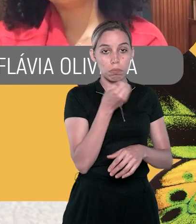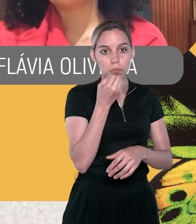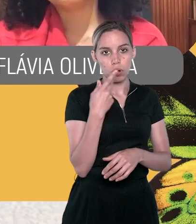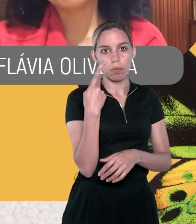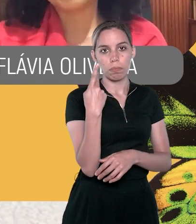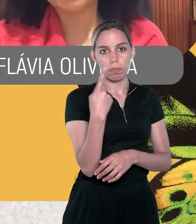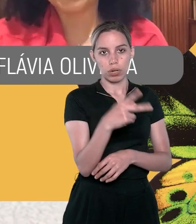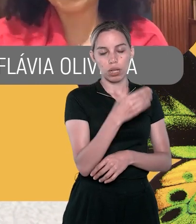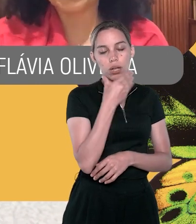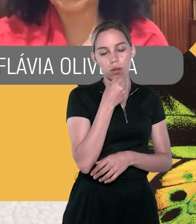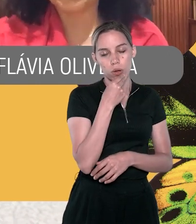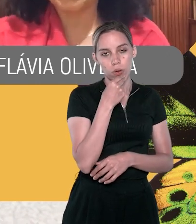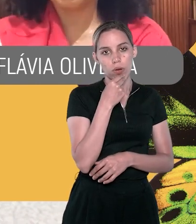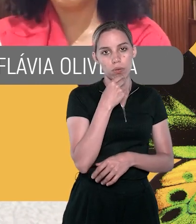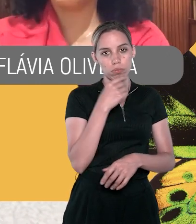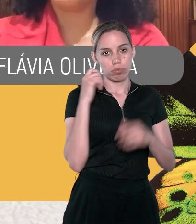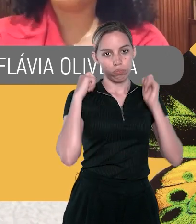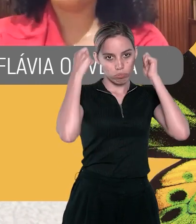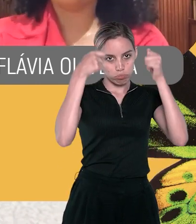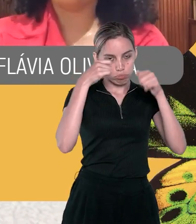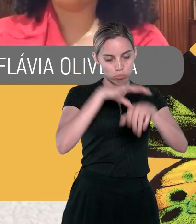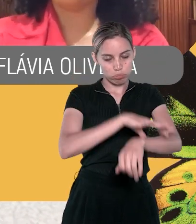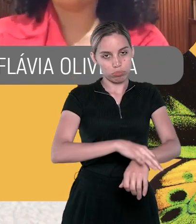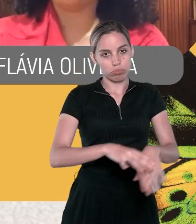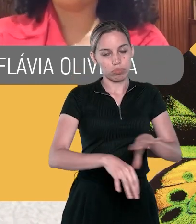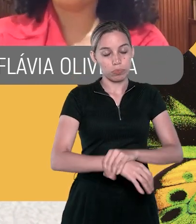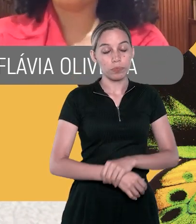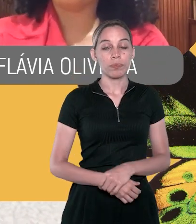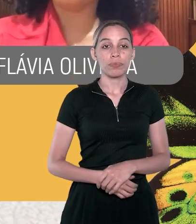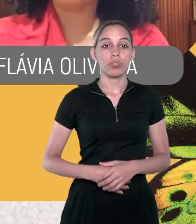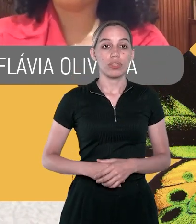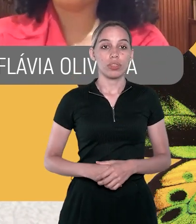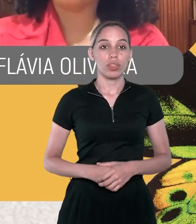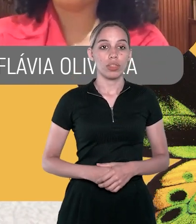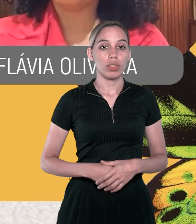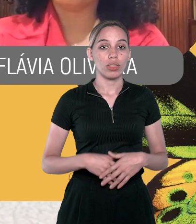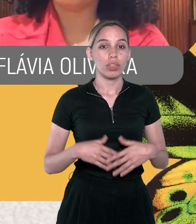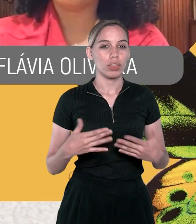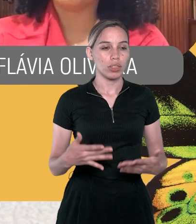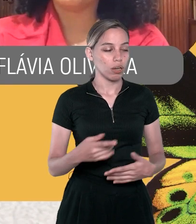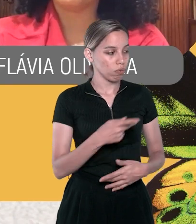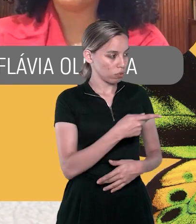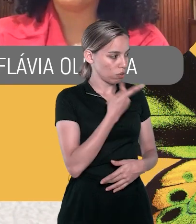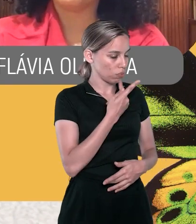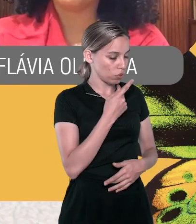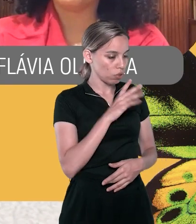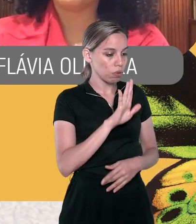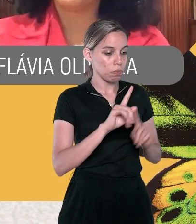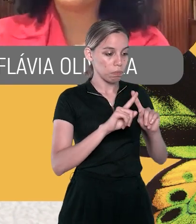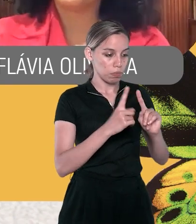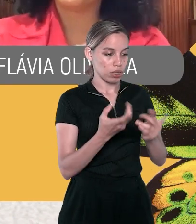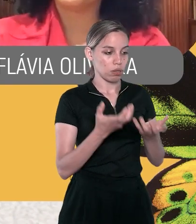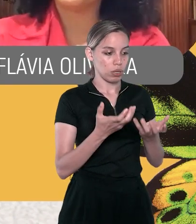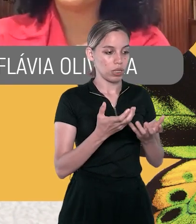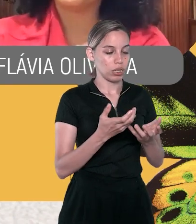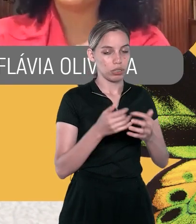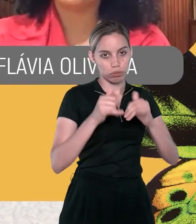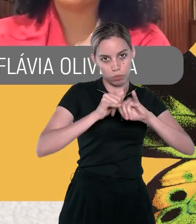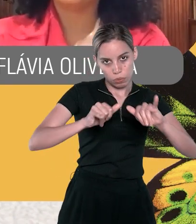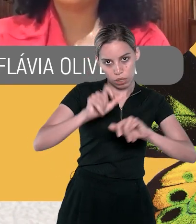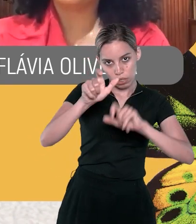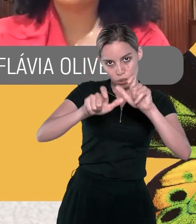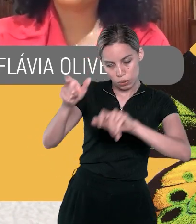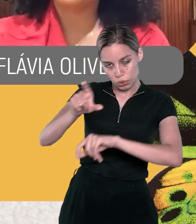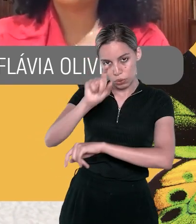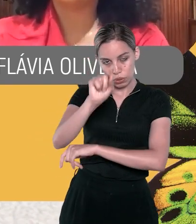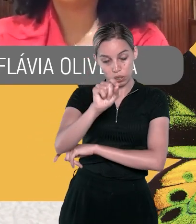gente falou pouco aqui, quer dizer, falou muito, mas eu queria oferecer aos nossos ouvintes, espectadores, né,